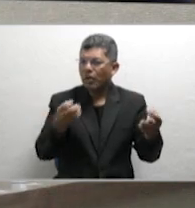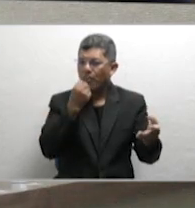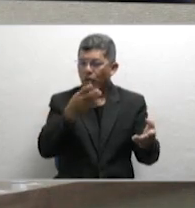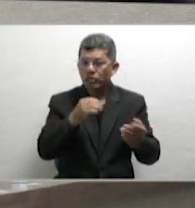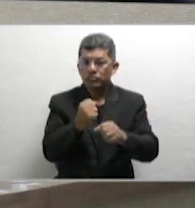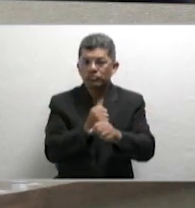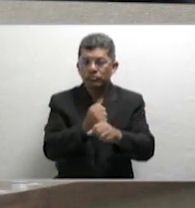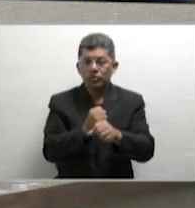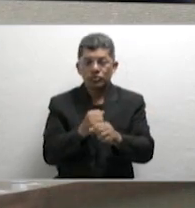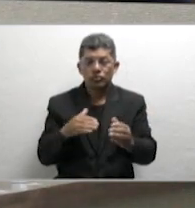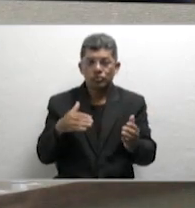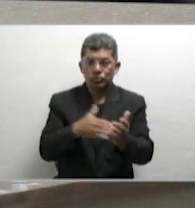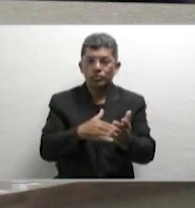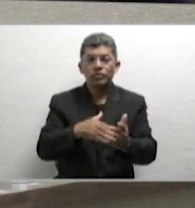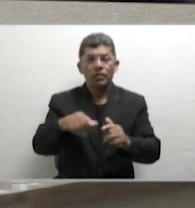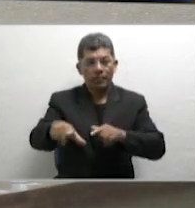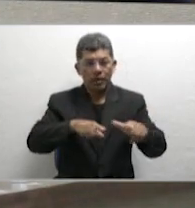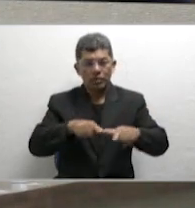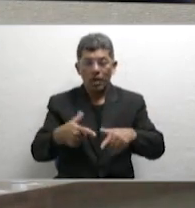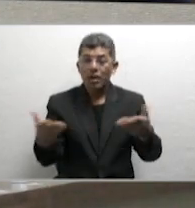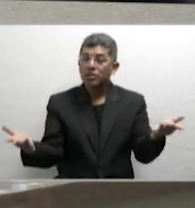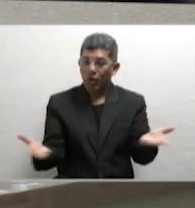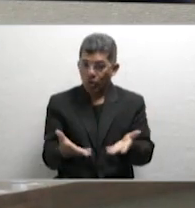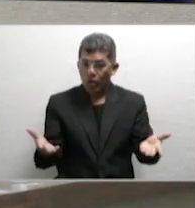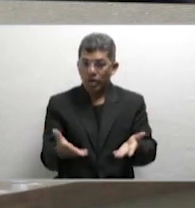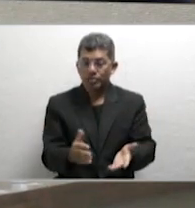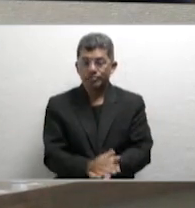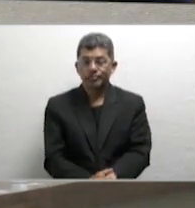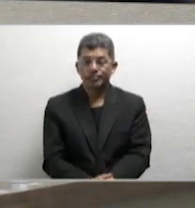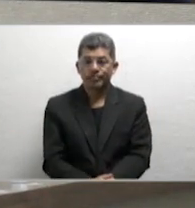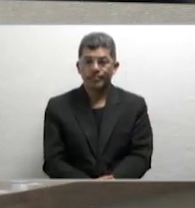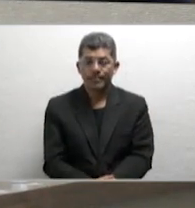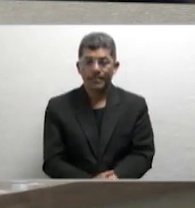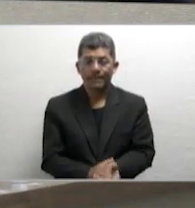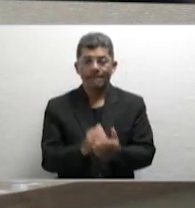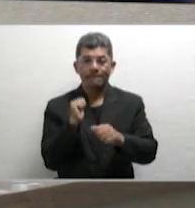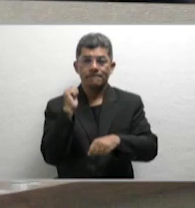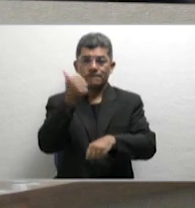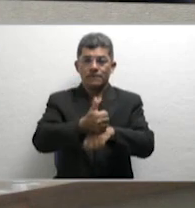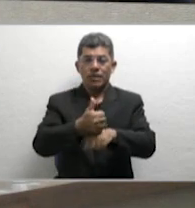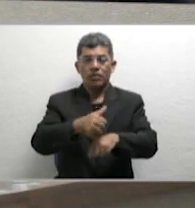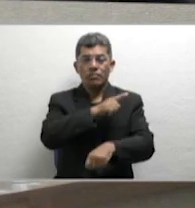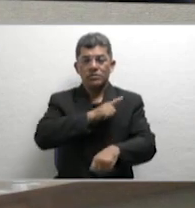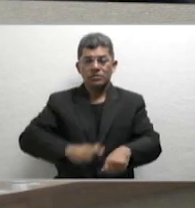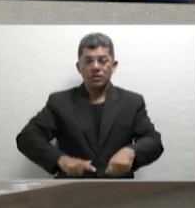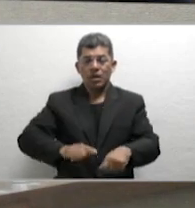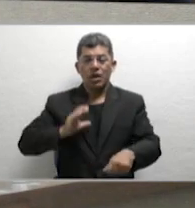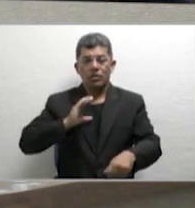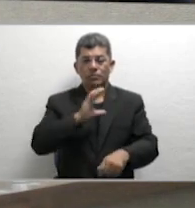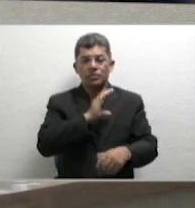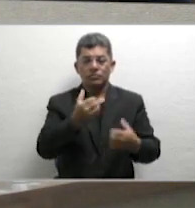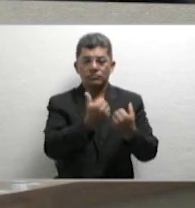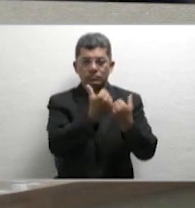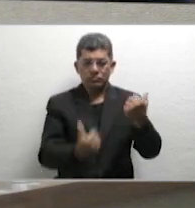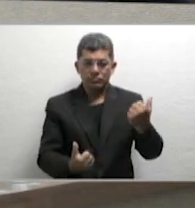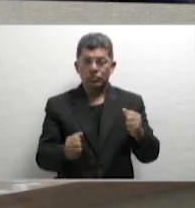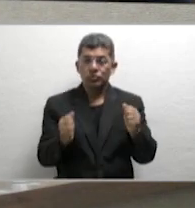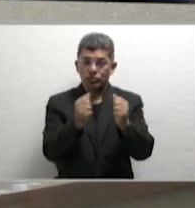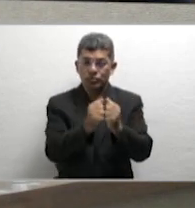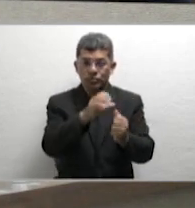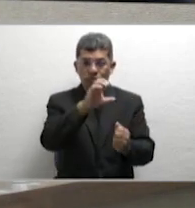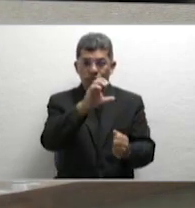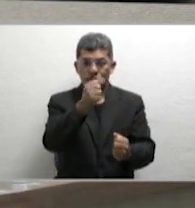do último exercício. E agora, compondo a Comissão de Segurança Pública, juntamente com o